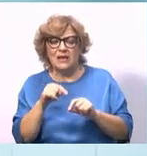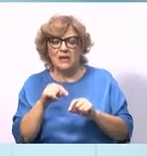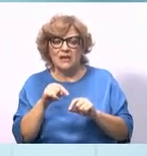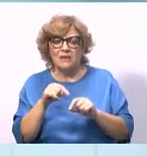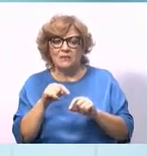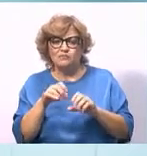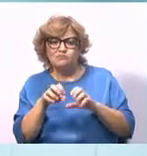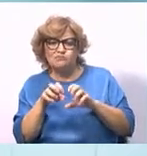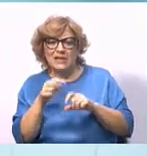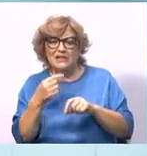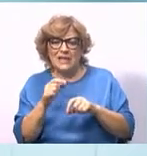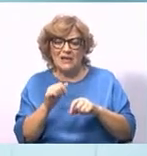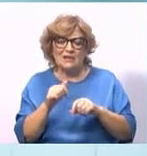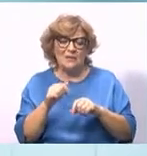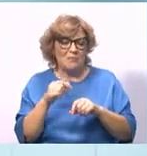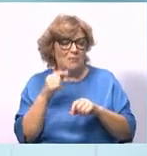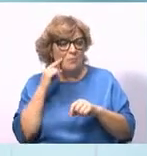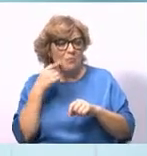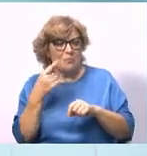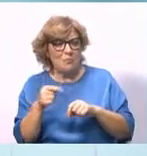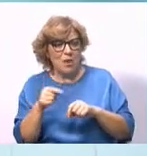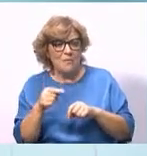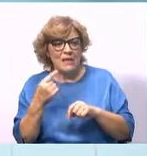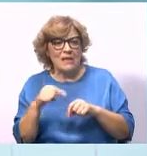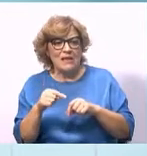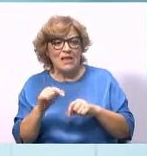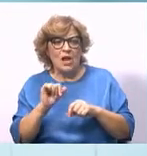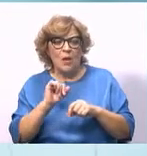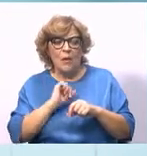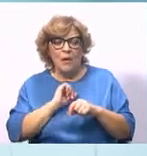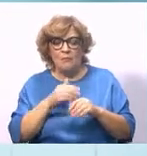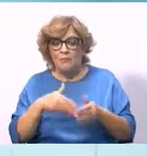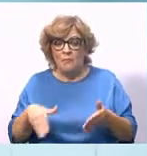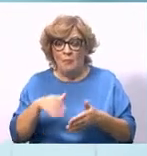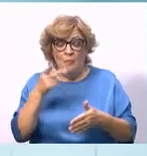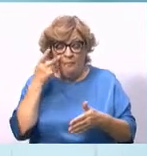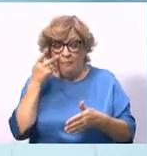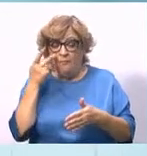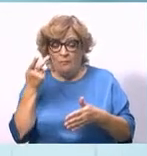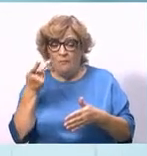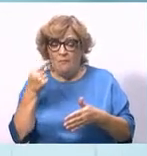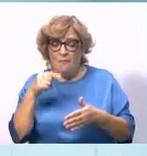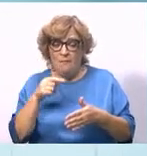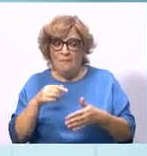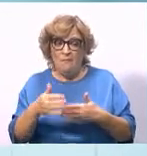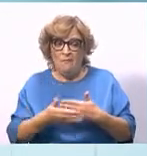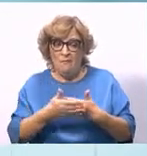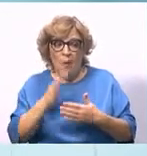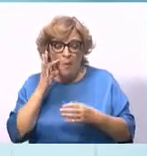que temos ou vamos adquirindo com o nosso percurso da vida, do envelhecimento em